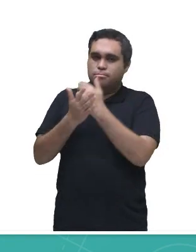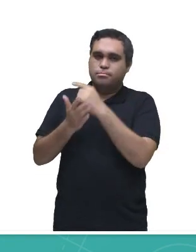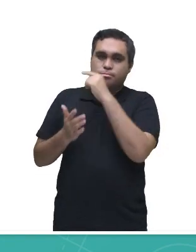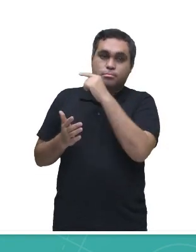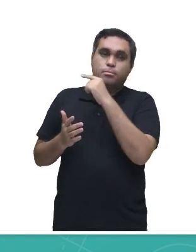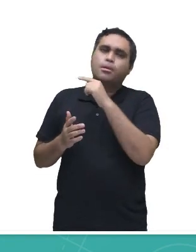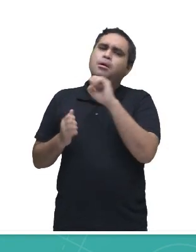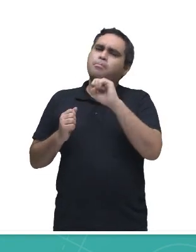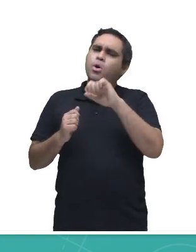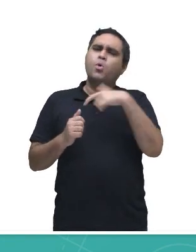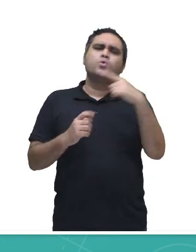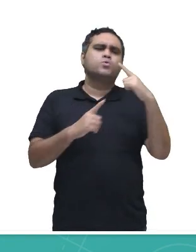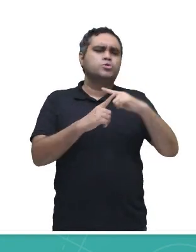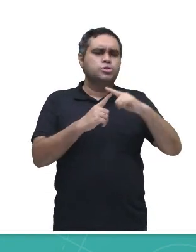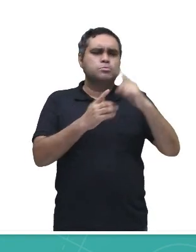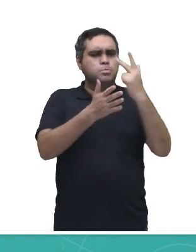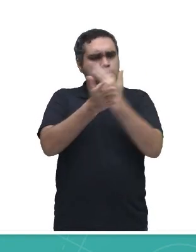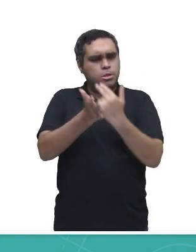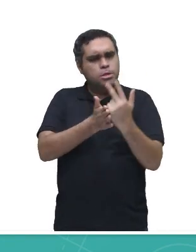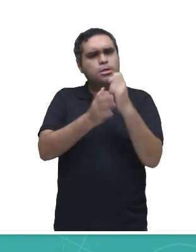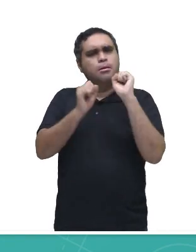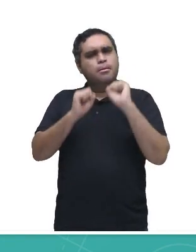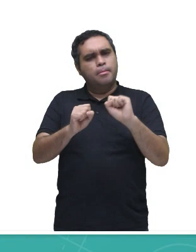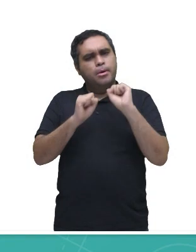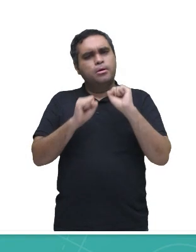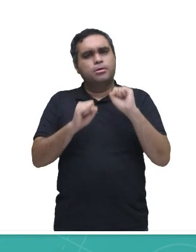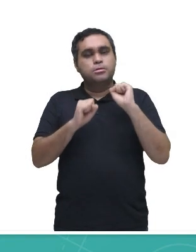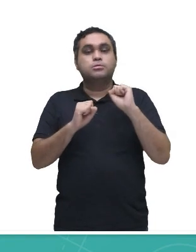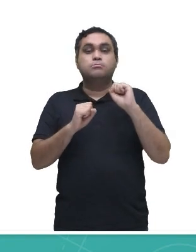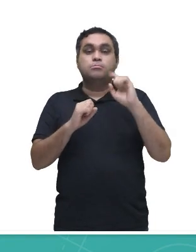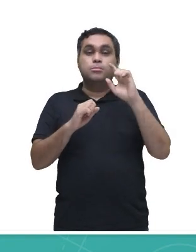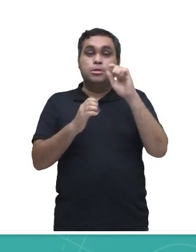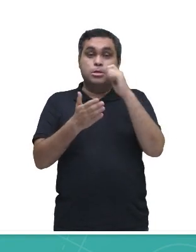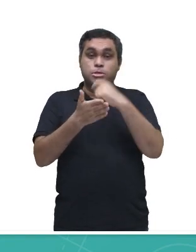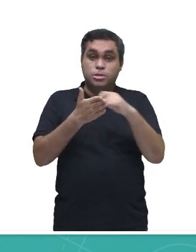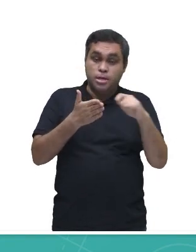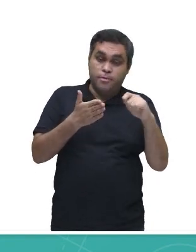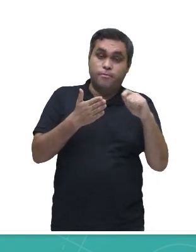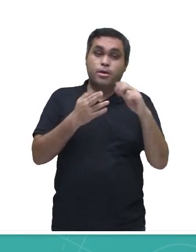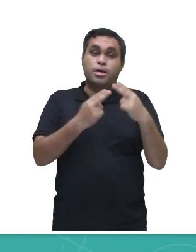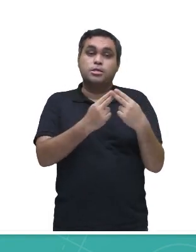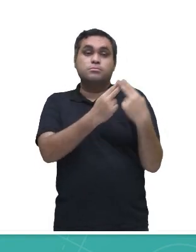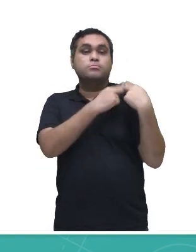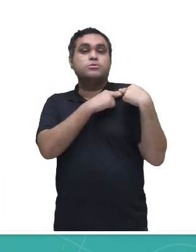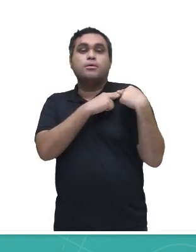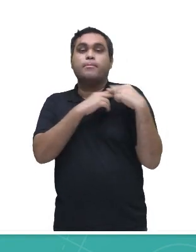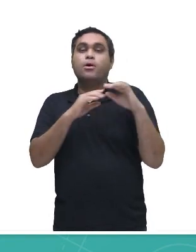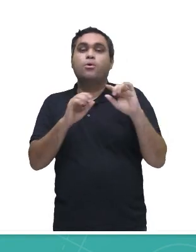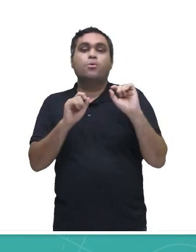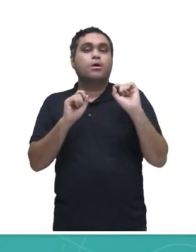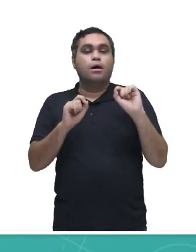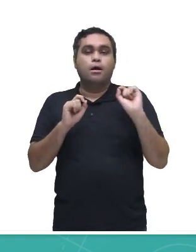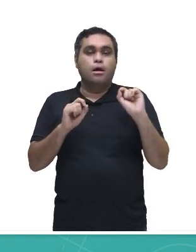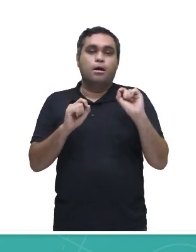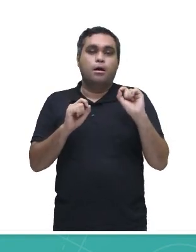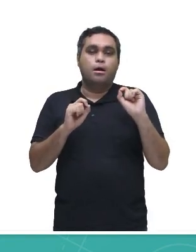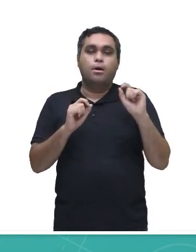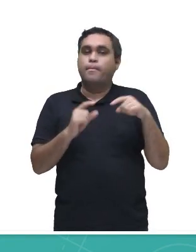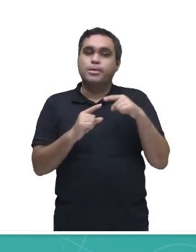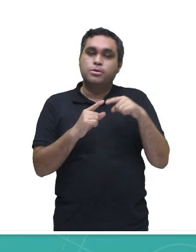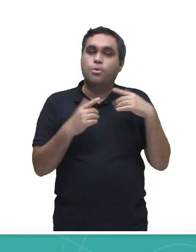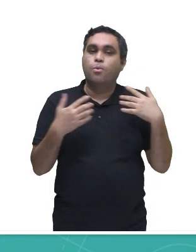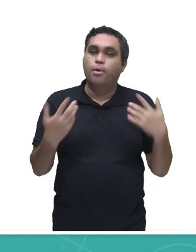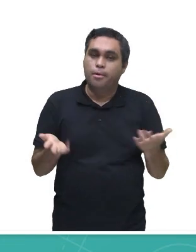e escrever a função. A gente sabe que a mitocôndria é organela responsável